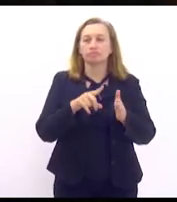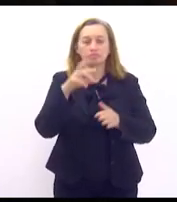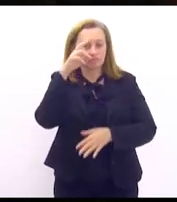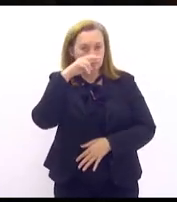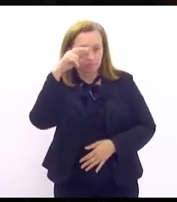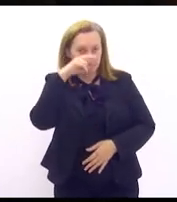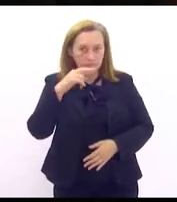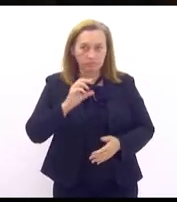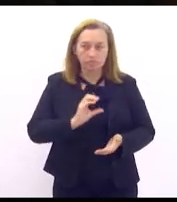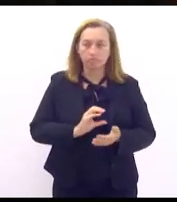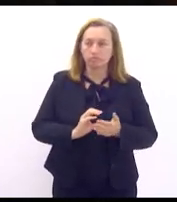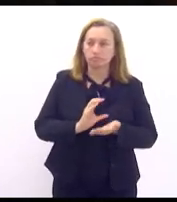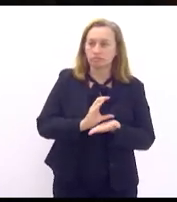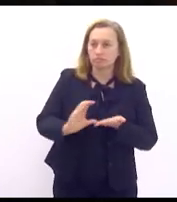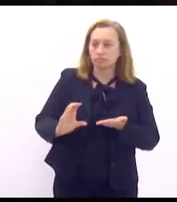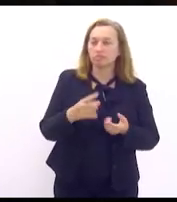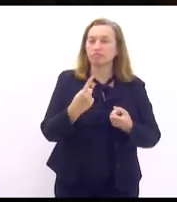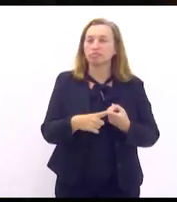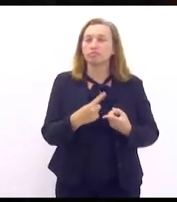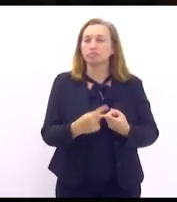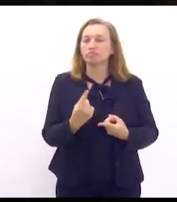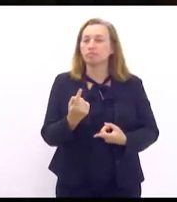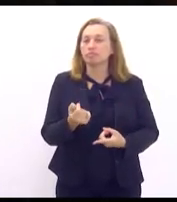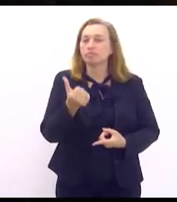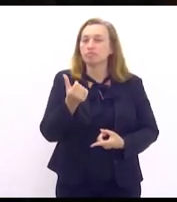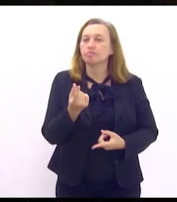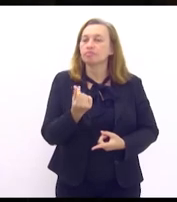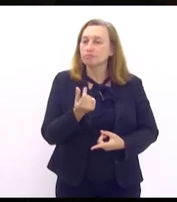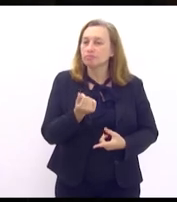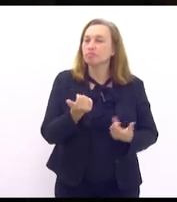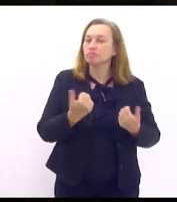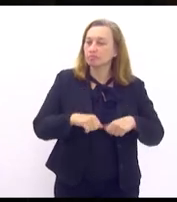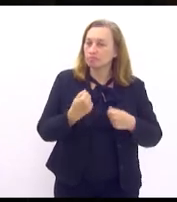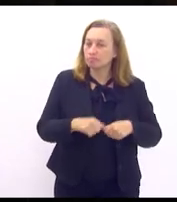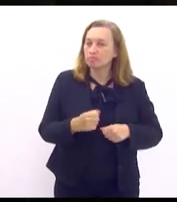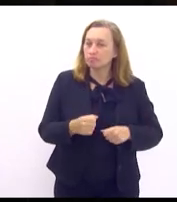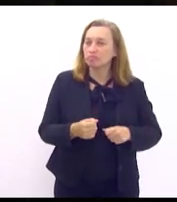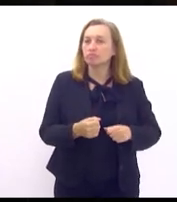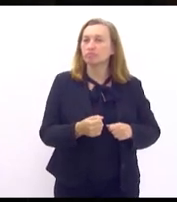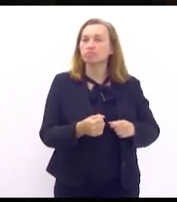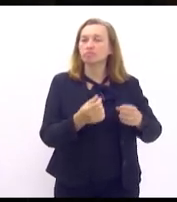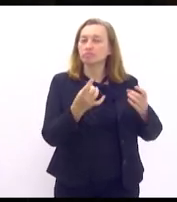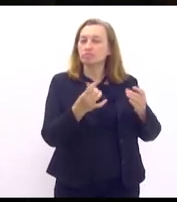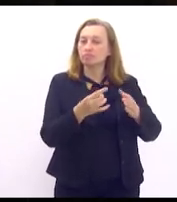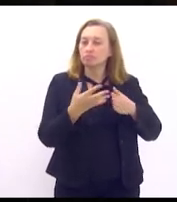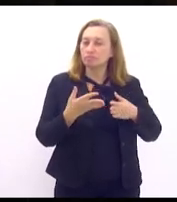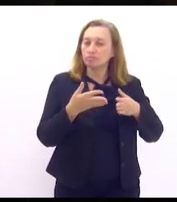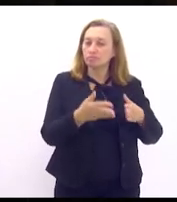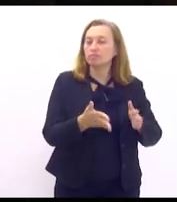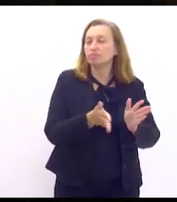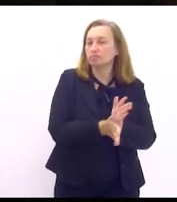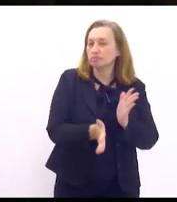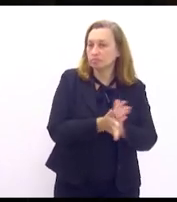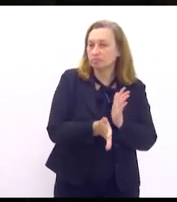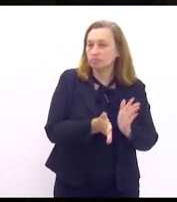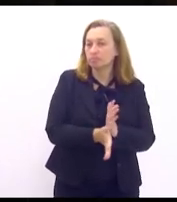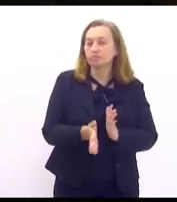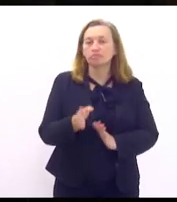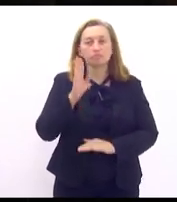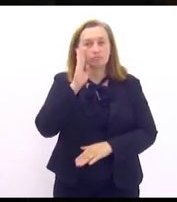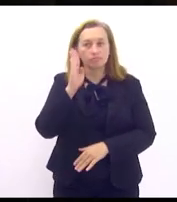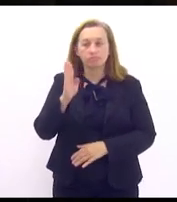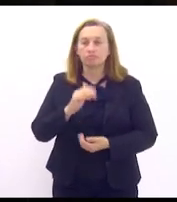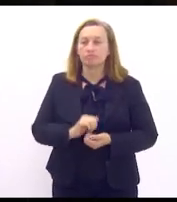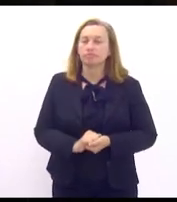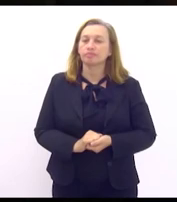orçamento. Por quê? Porque tem pouco dinheiro, tem que qualificar o gasto. Tem pouco dinheiro, tem que ter prioridade. Tem pouco